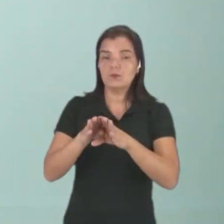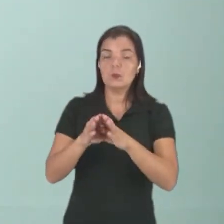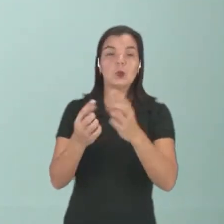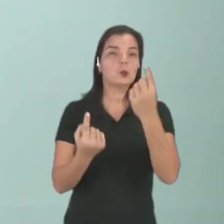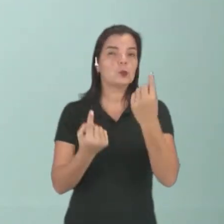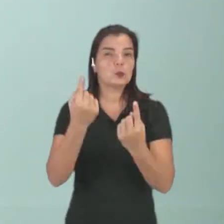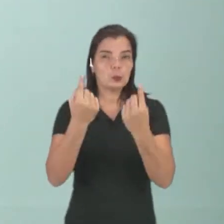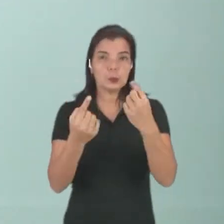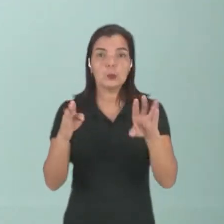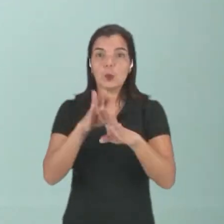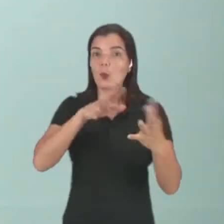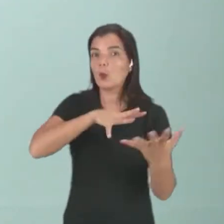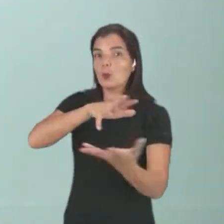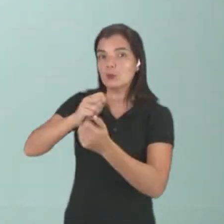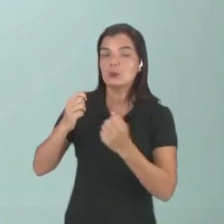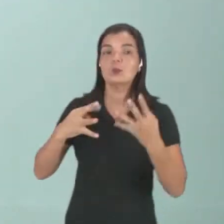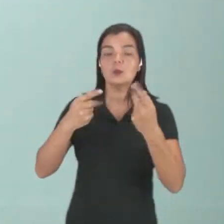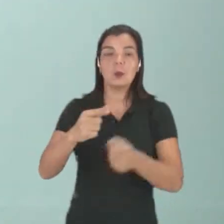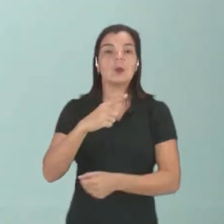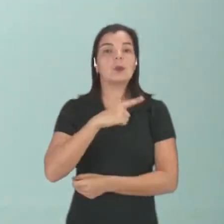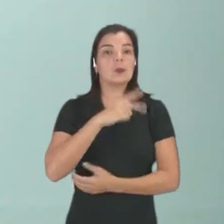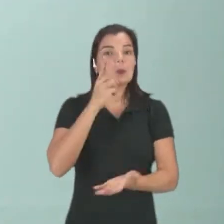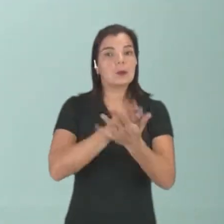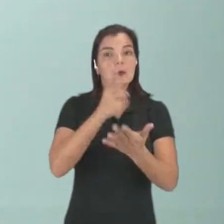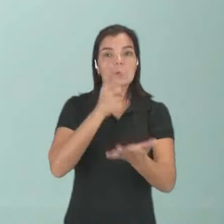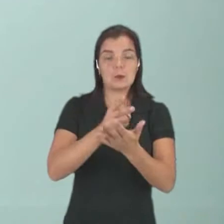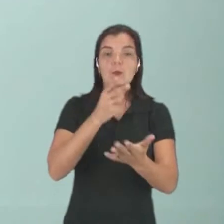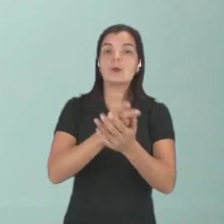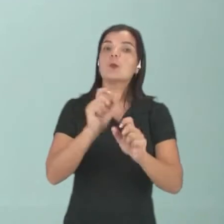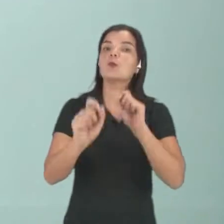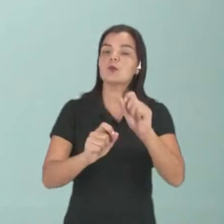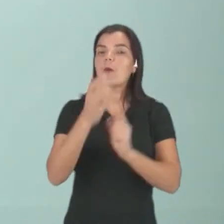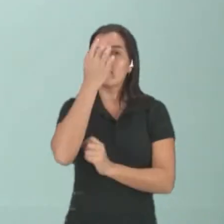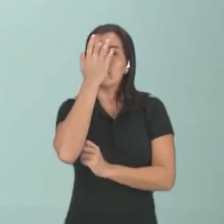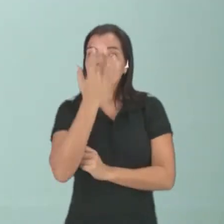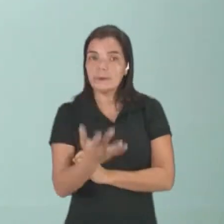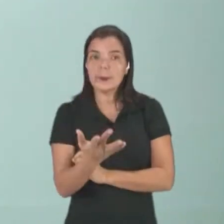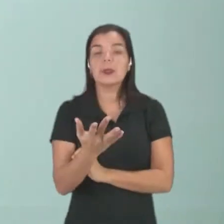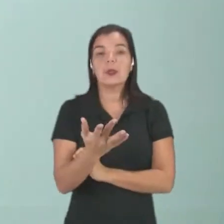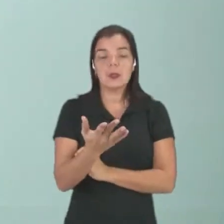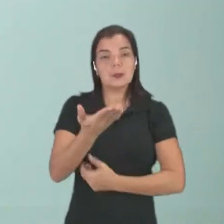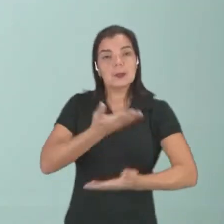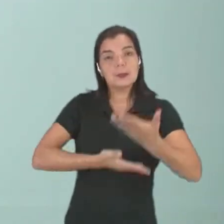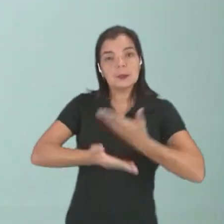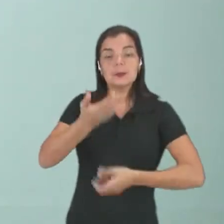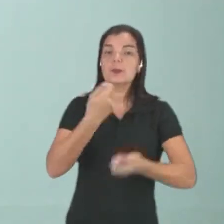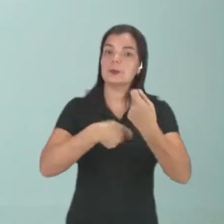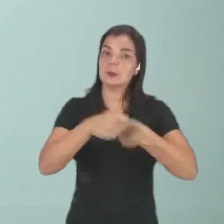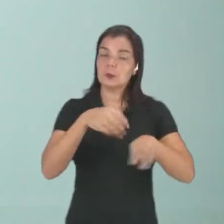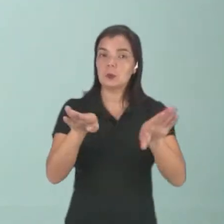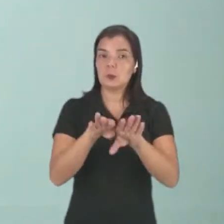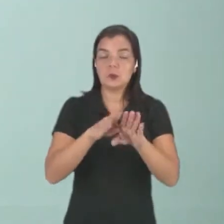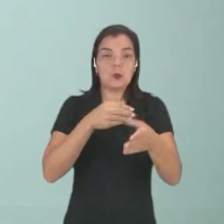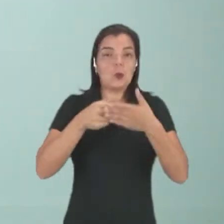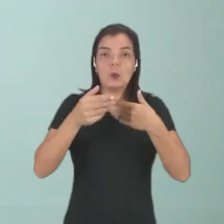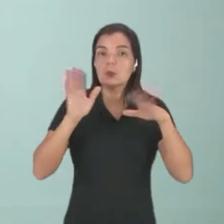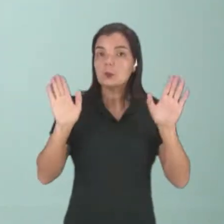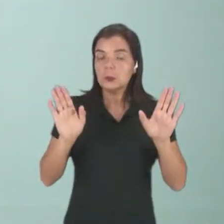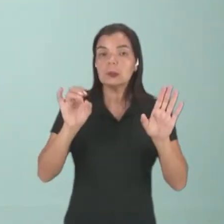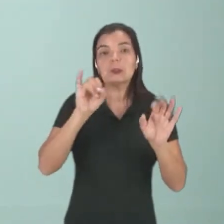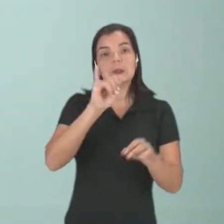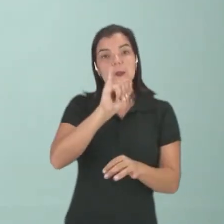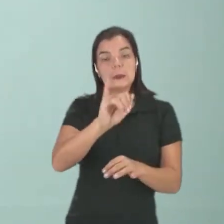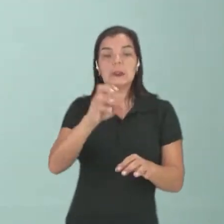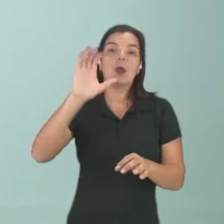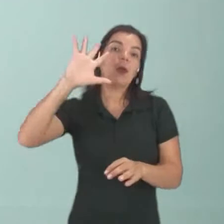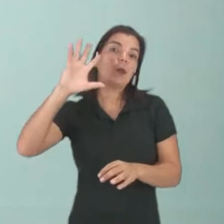associações econômicas no mundo inteiro, elas têm sempre esse caráter de facilitar as relações econômicas, seja qual for, seja